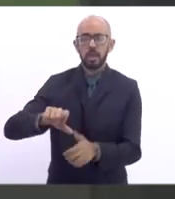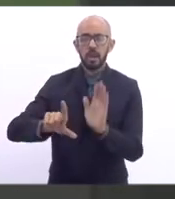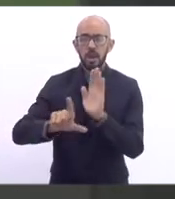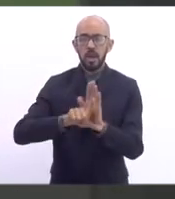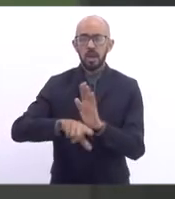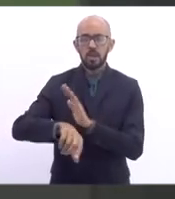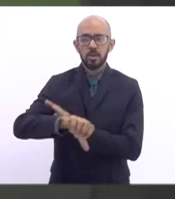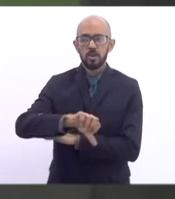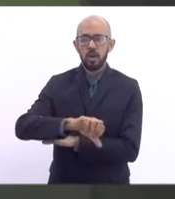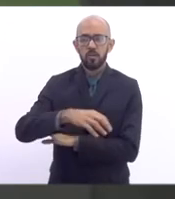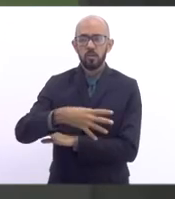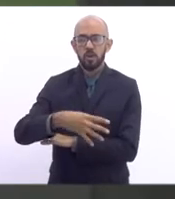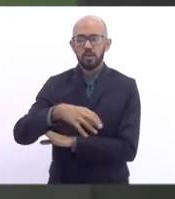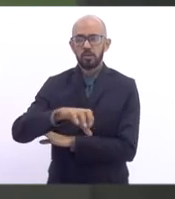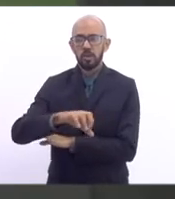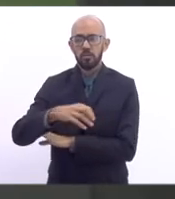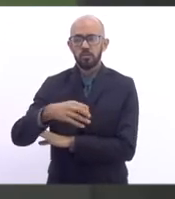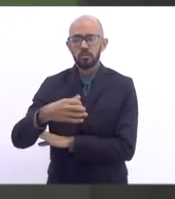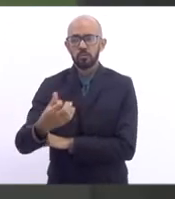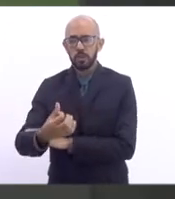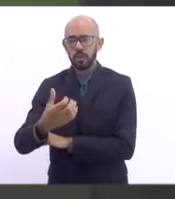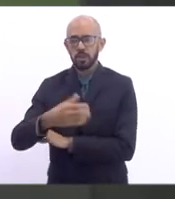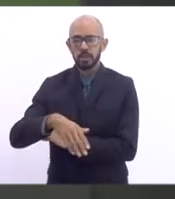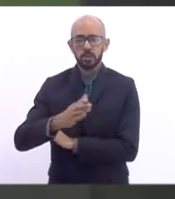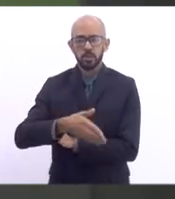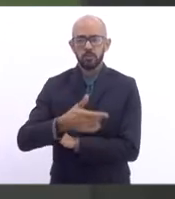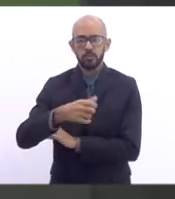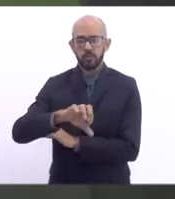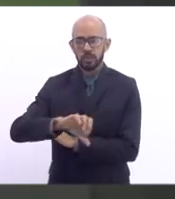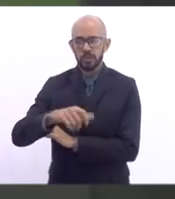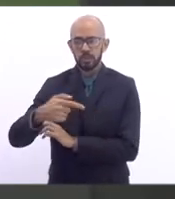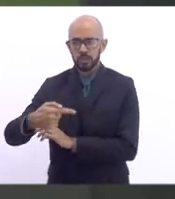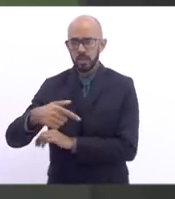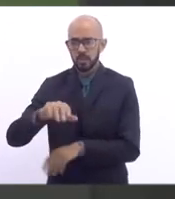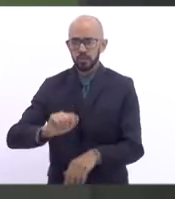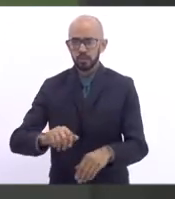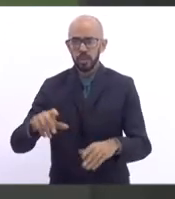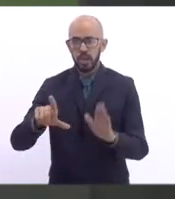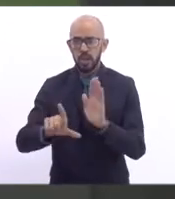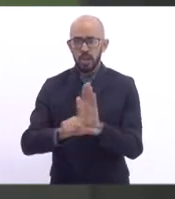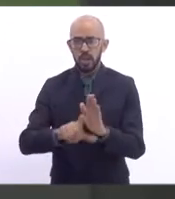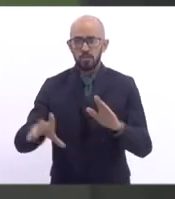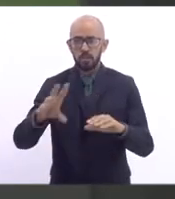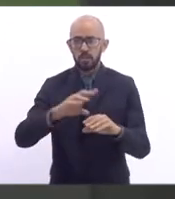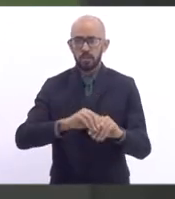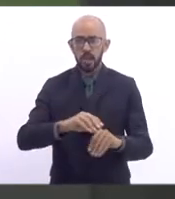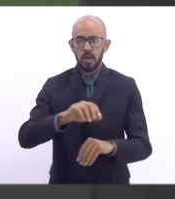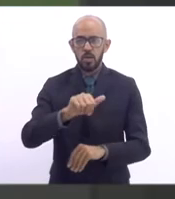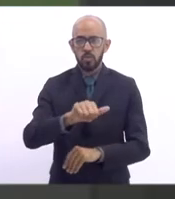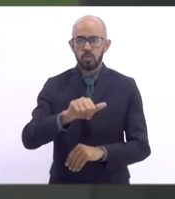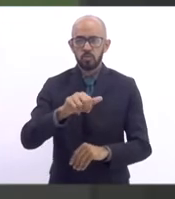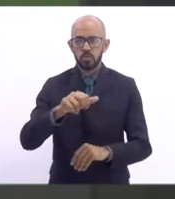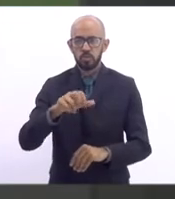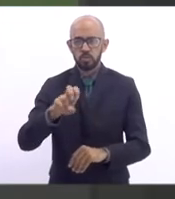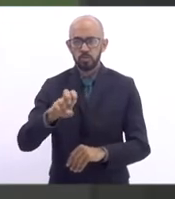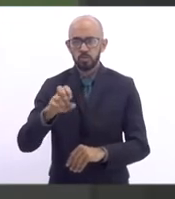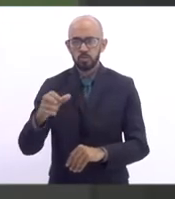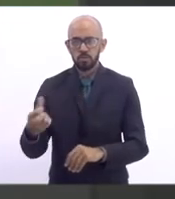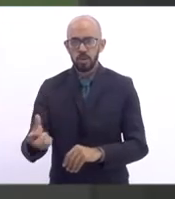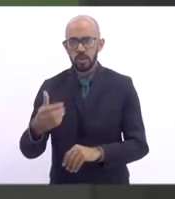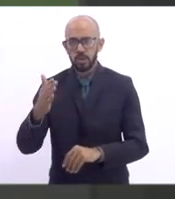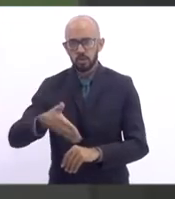em decorrência da aplicação da lei complementar Federal 156 de